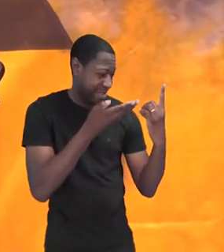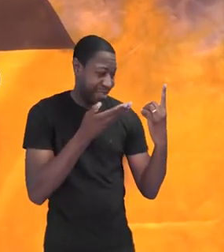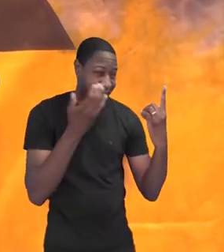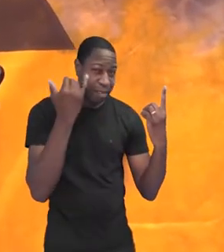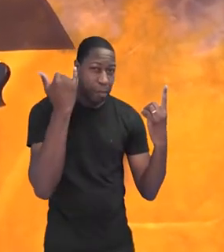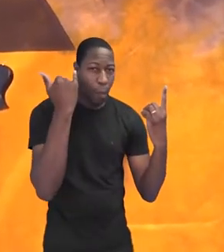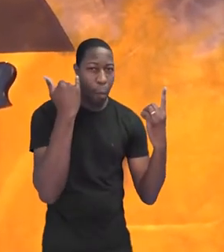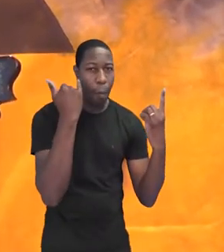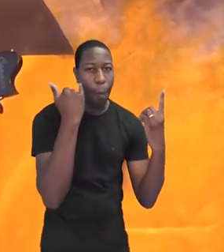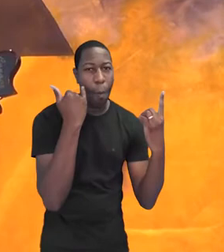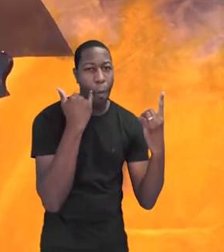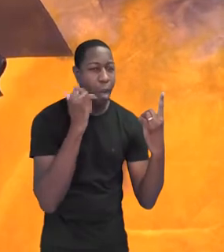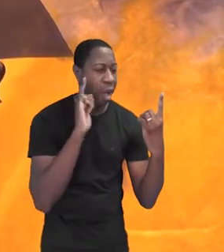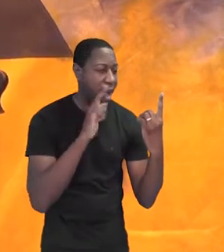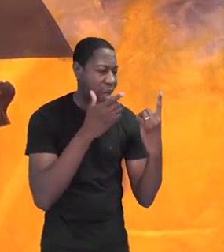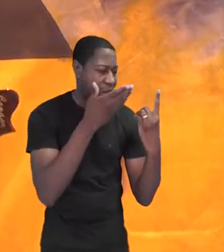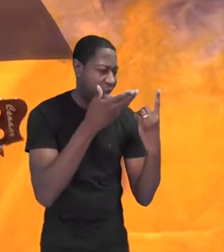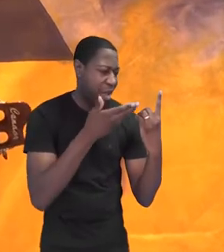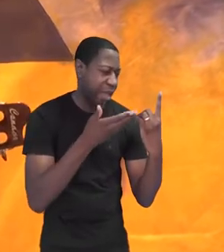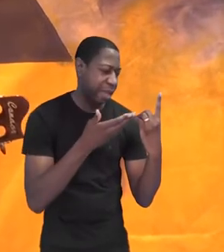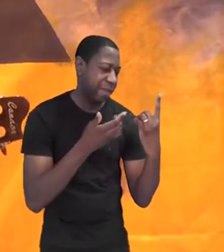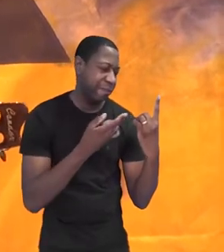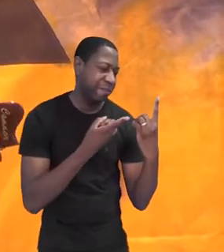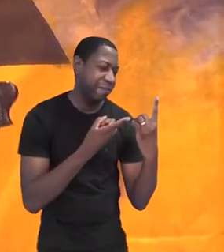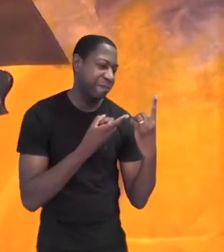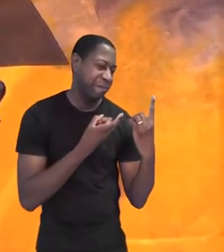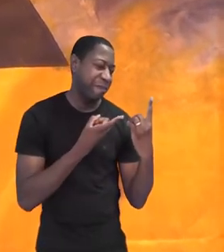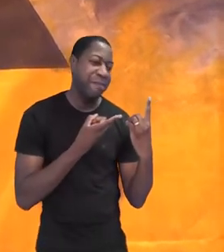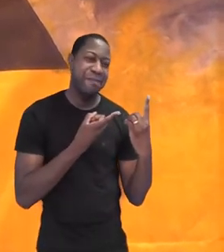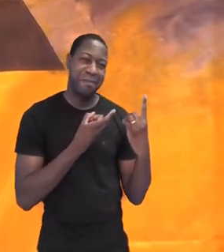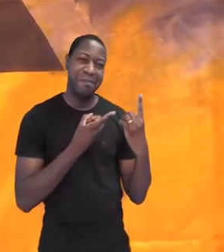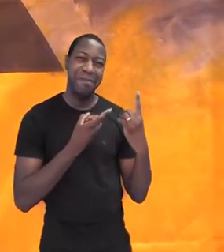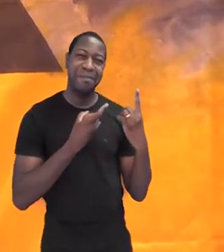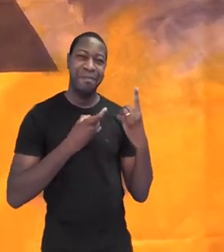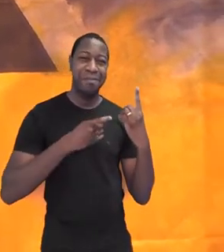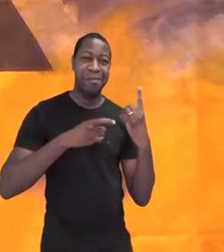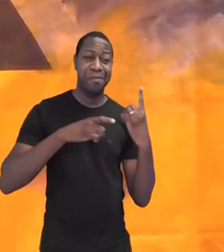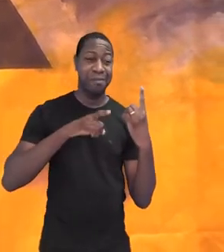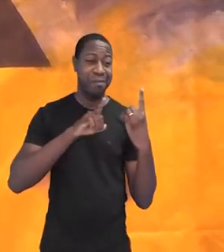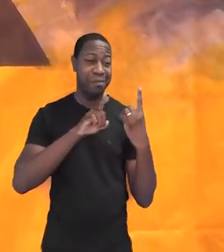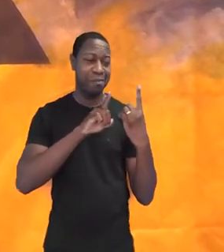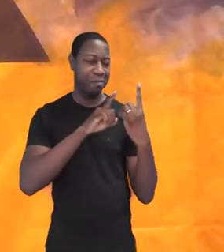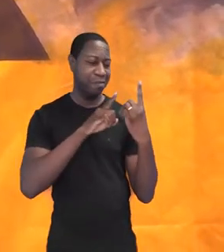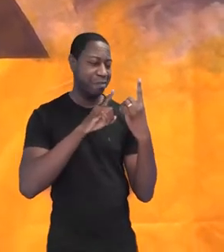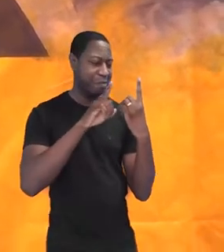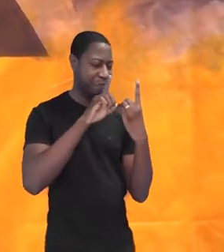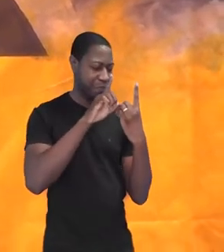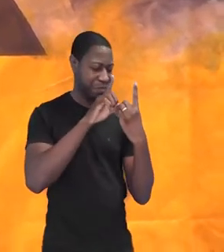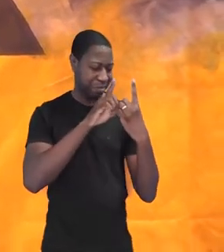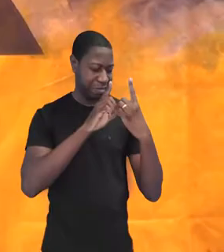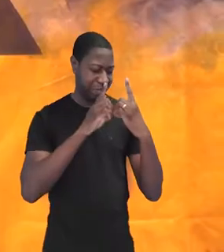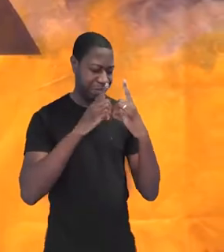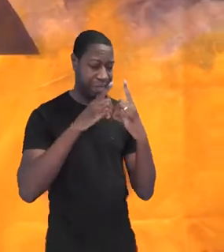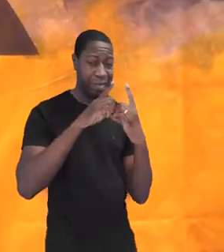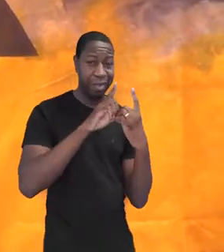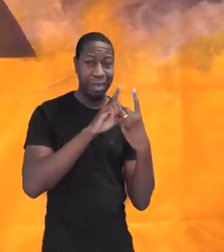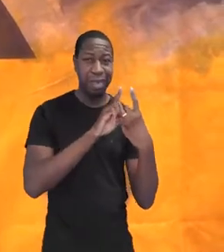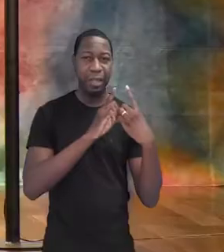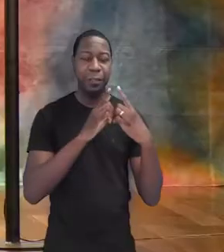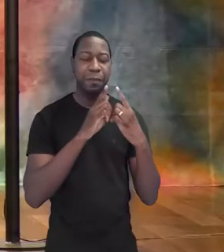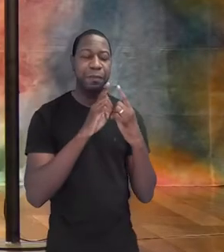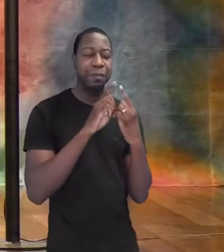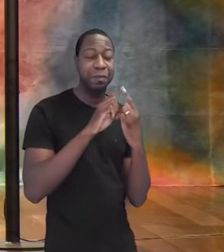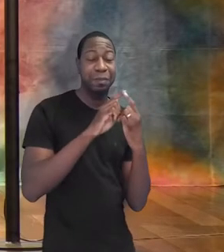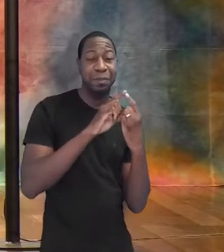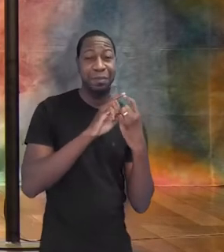Magro, moreninho que você me dá, com a boniteza